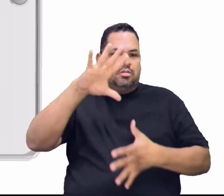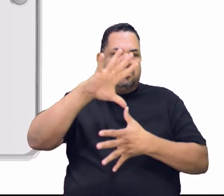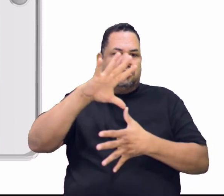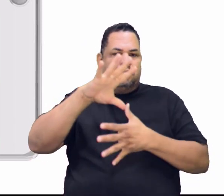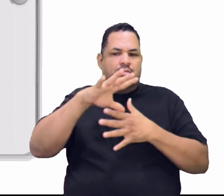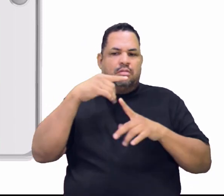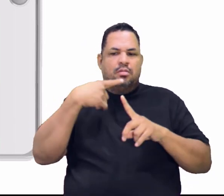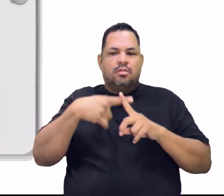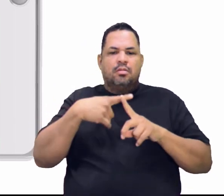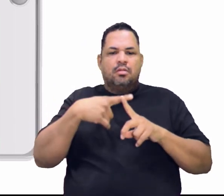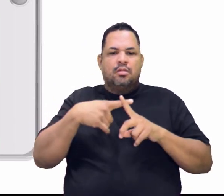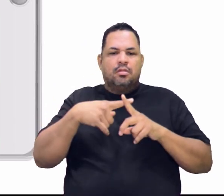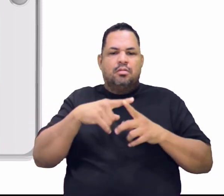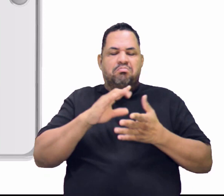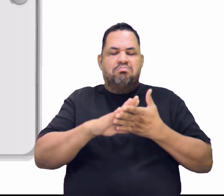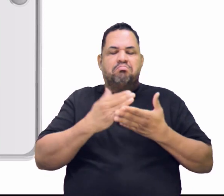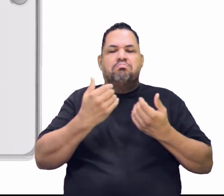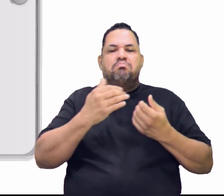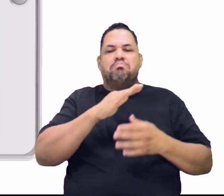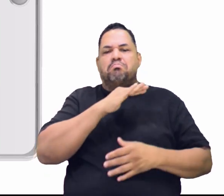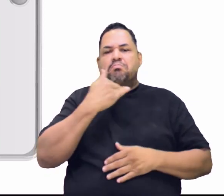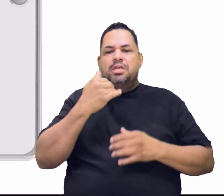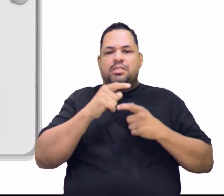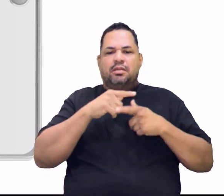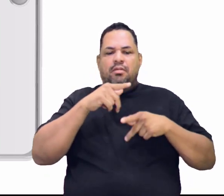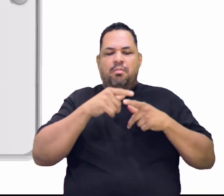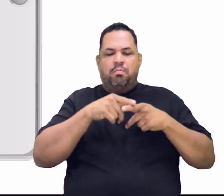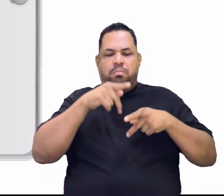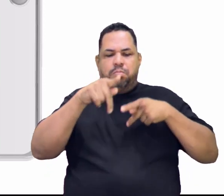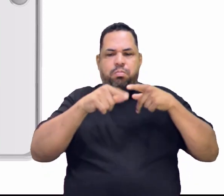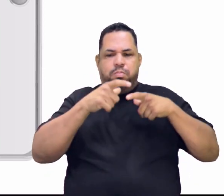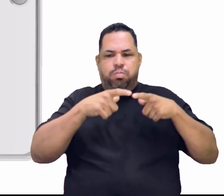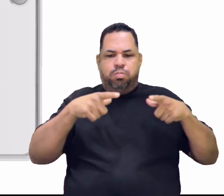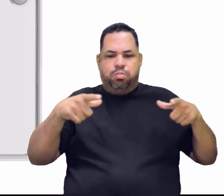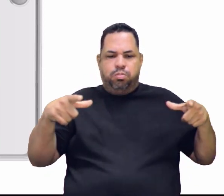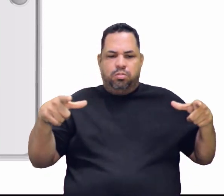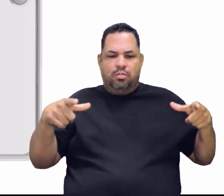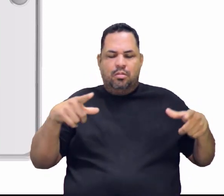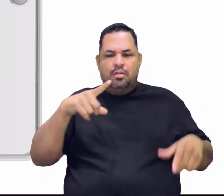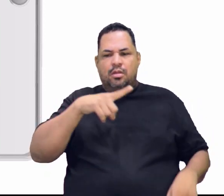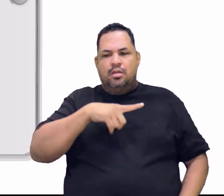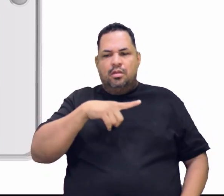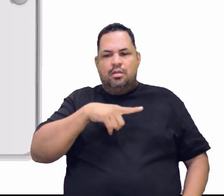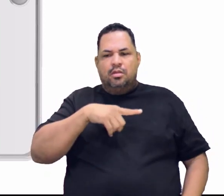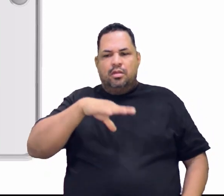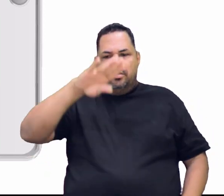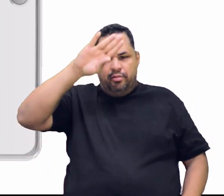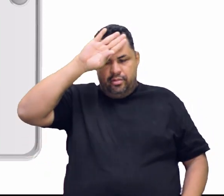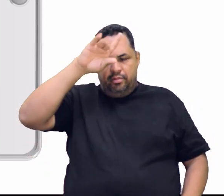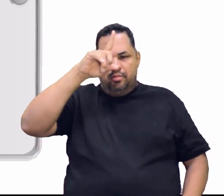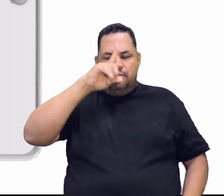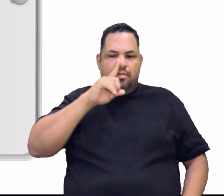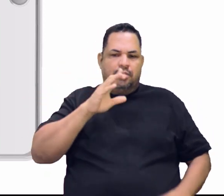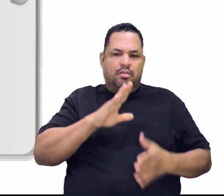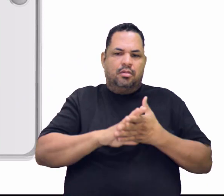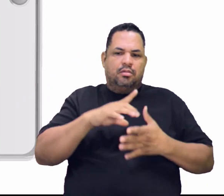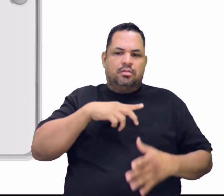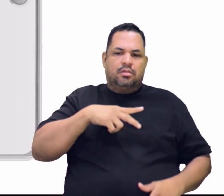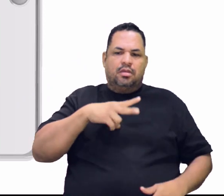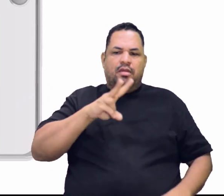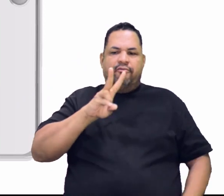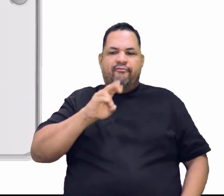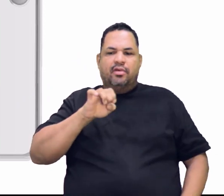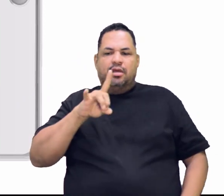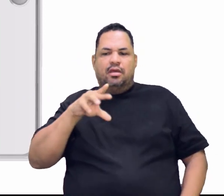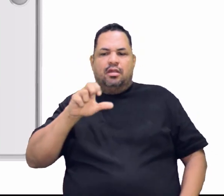Américas, porque era a que mais matava. Eu tinha, por exemplo, a febre amarela, eu tinha a